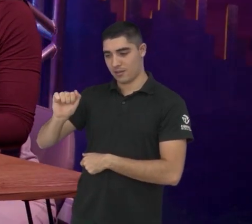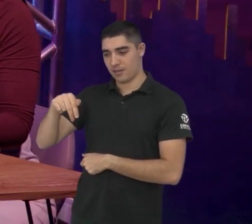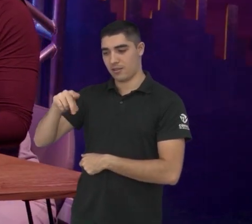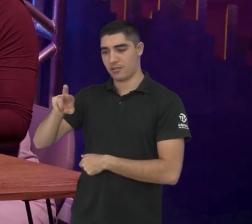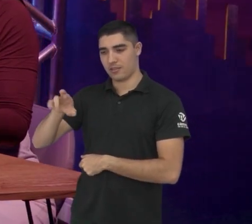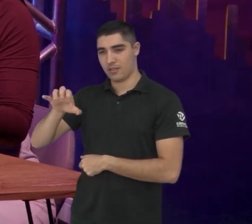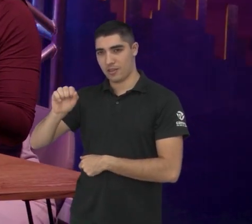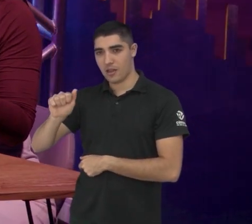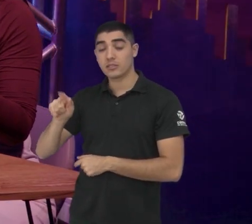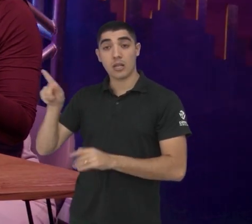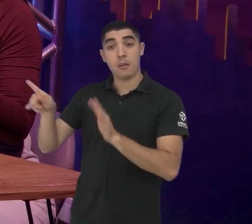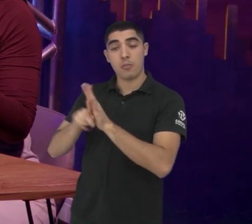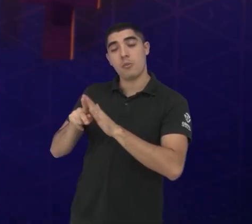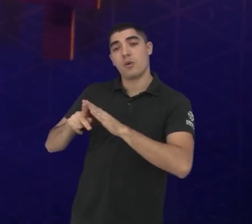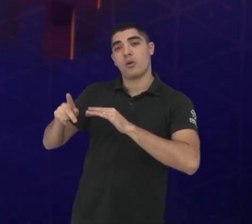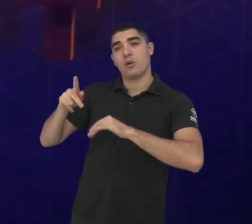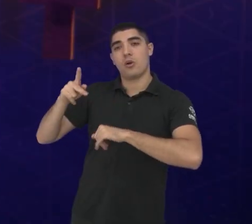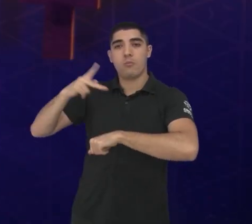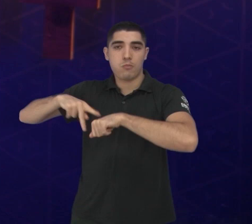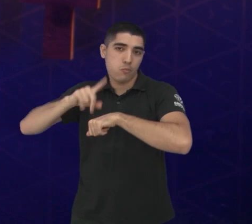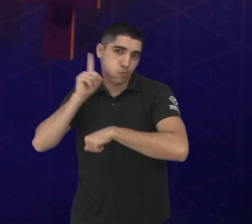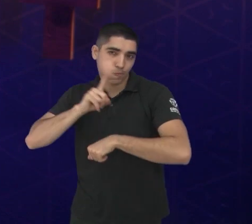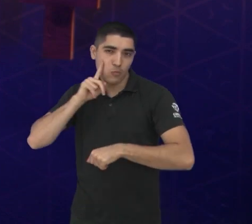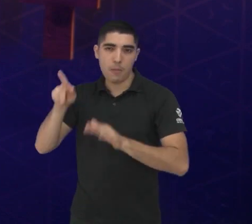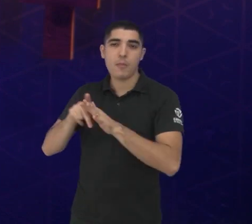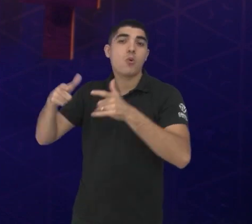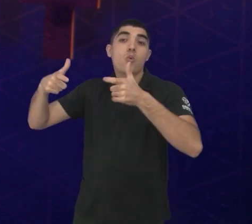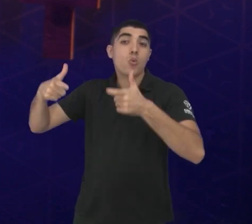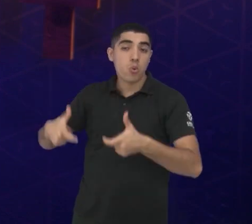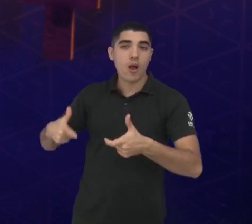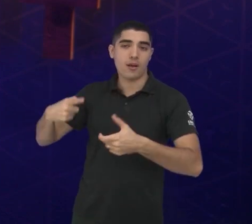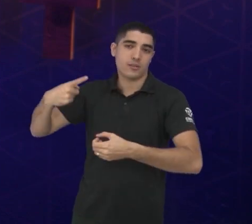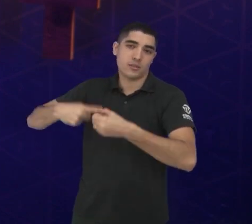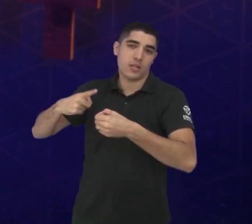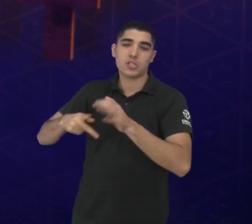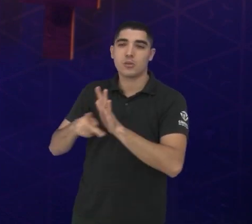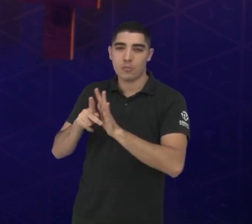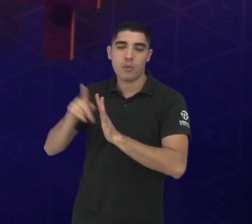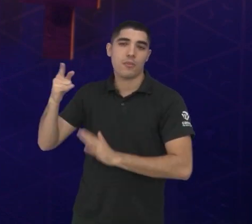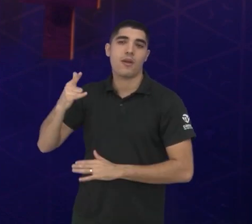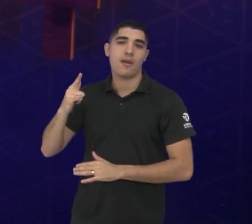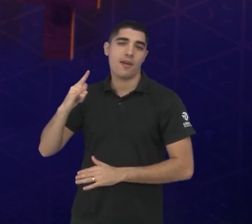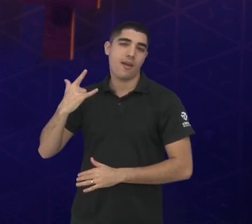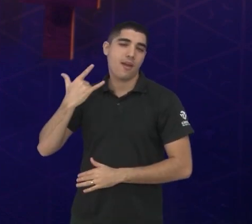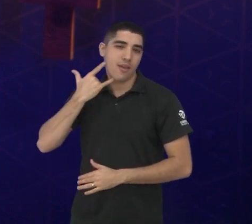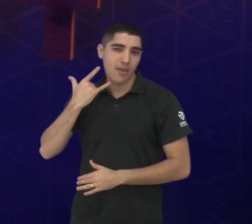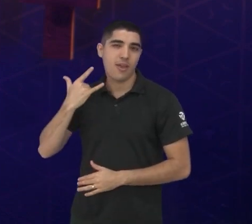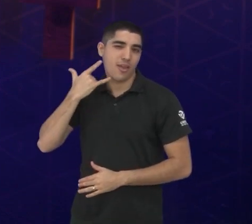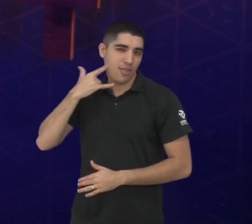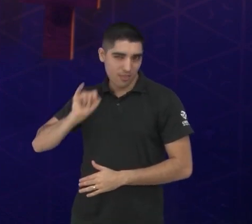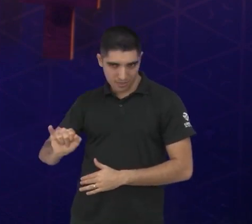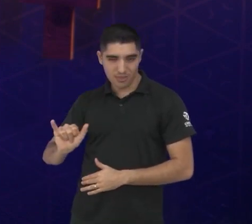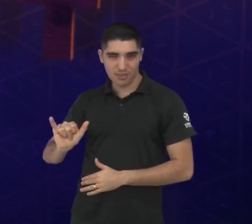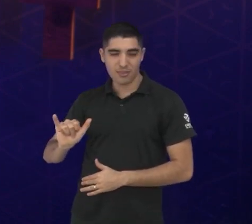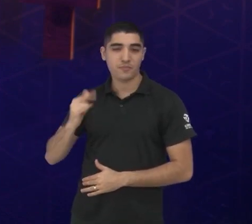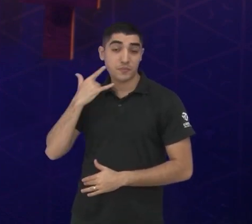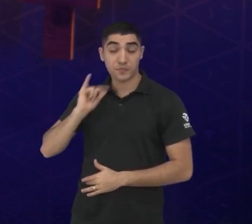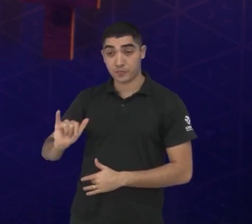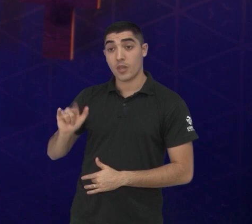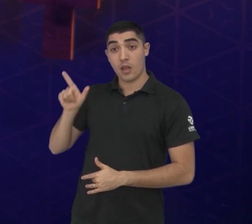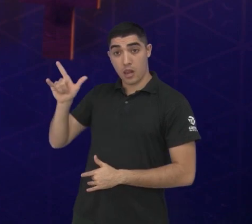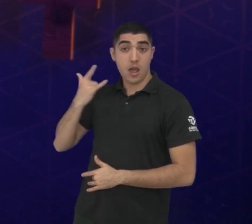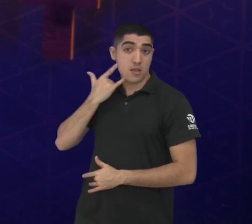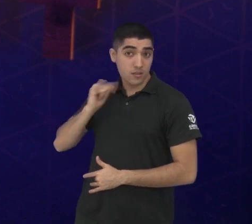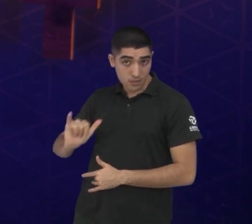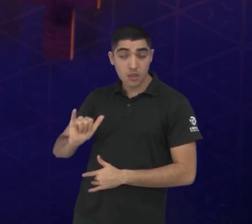estado norte-americano da Califórnia. Aí, olha só. A Califórnia, inclusive, ela está no limite de duas placas tectônicas, que é